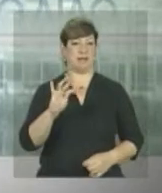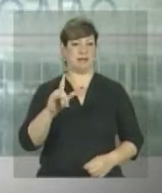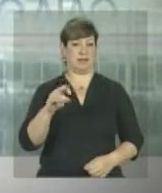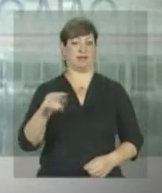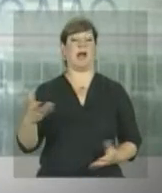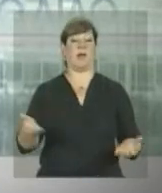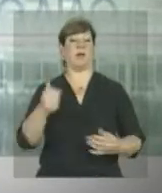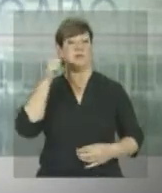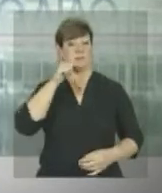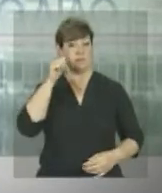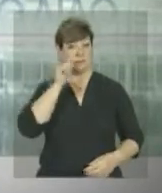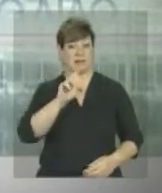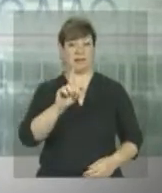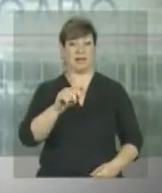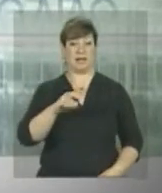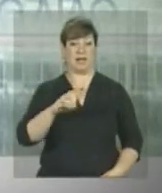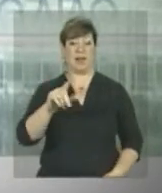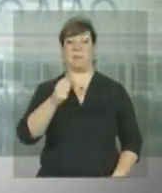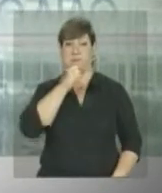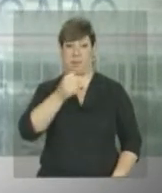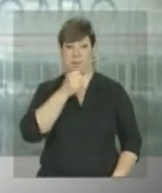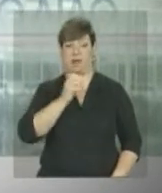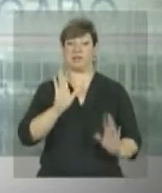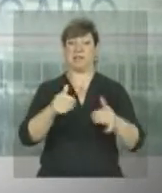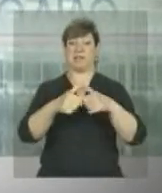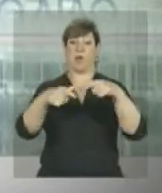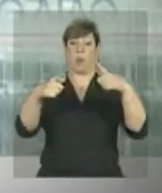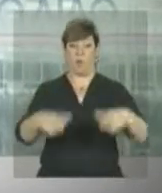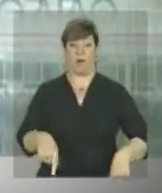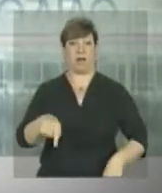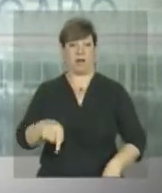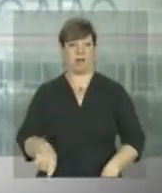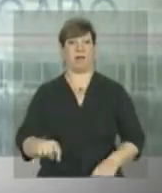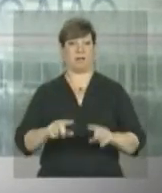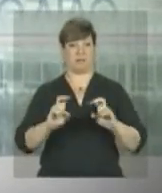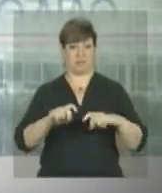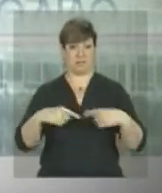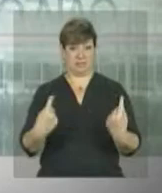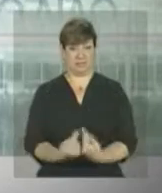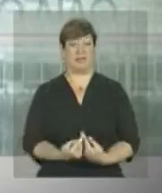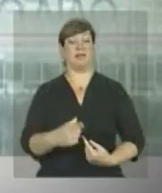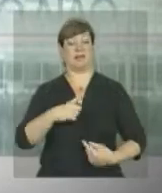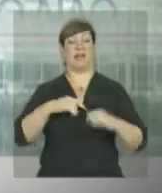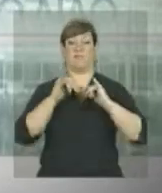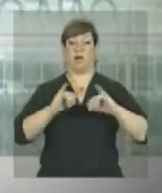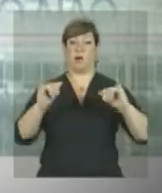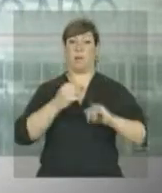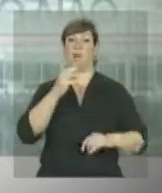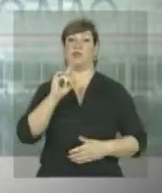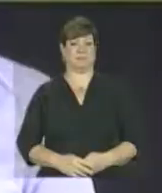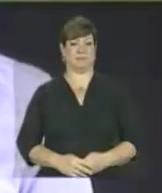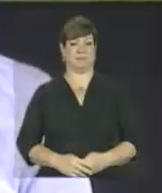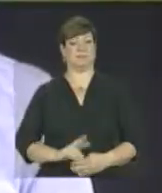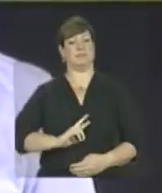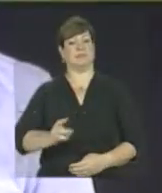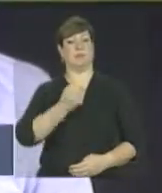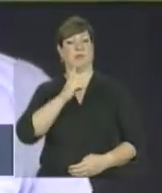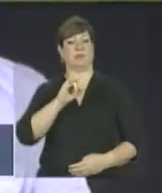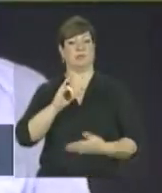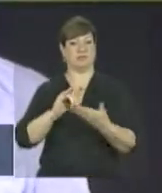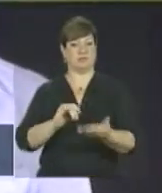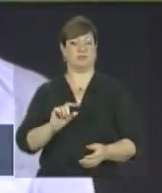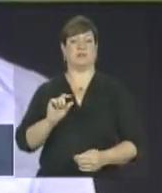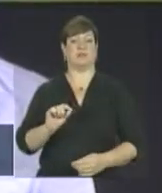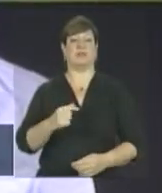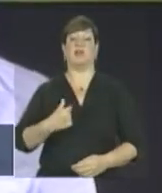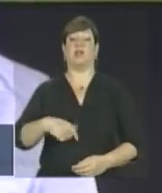vivo com a repórter Daniela Almeida, que já está no local do evento e tem as informações. Bom dia, Daniela! Bom dia, Renata.